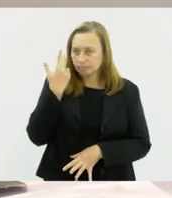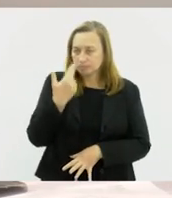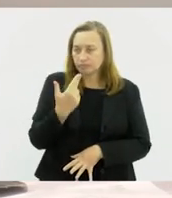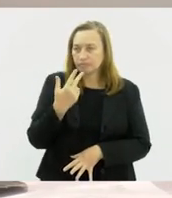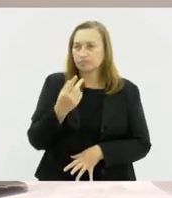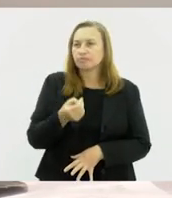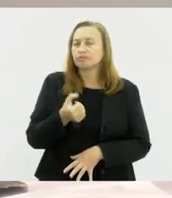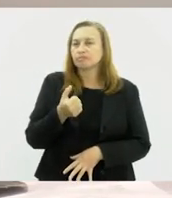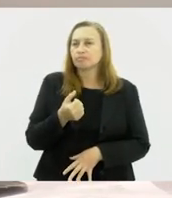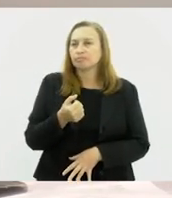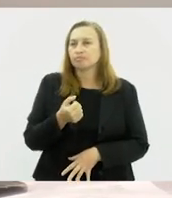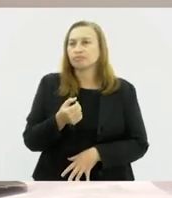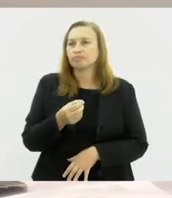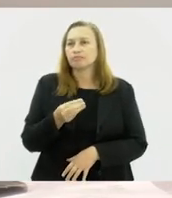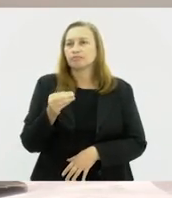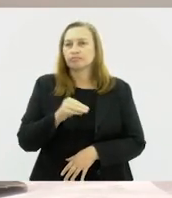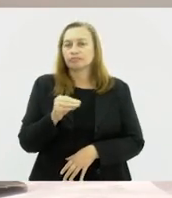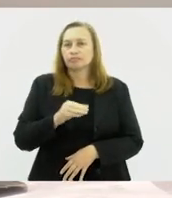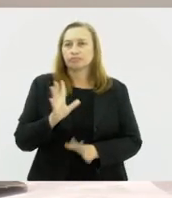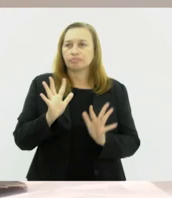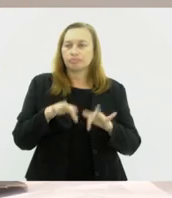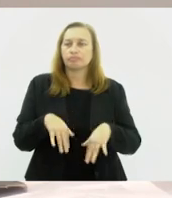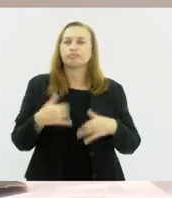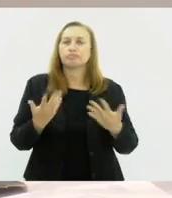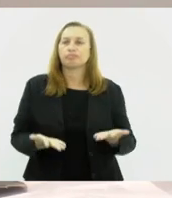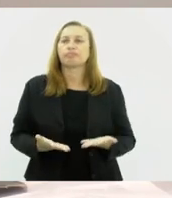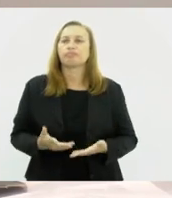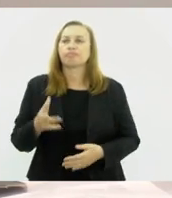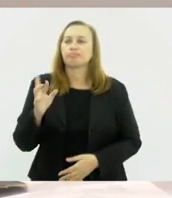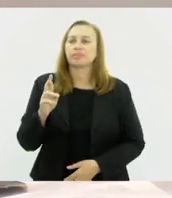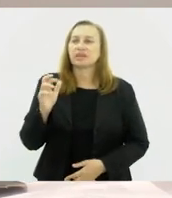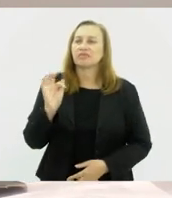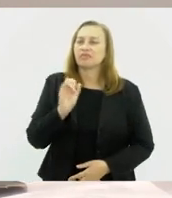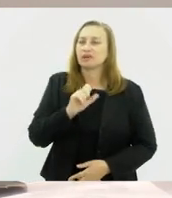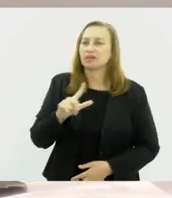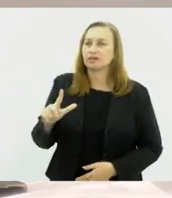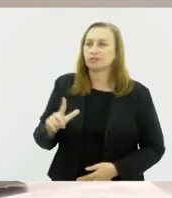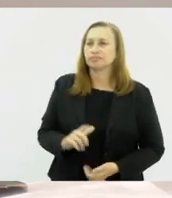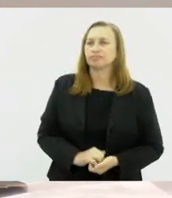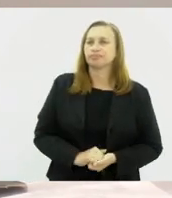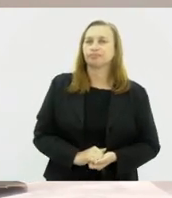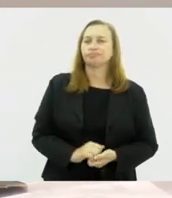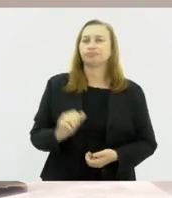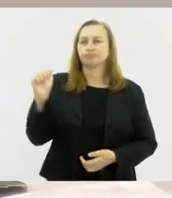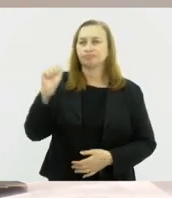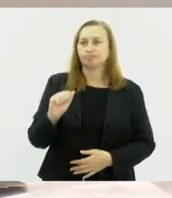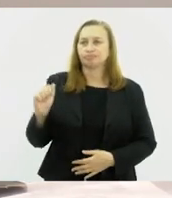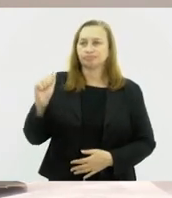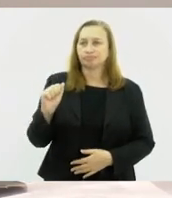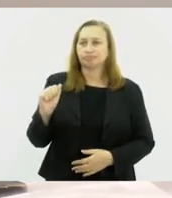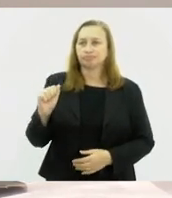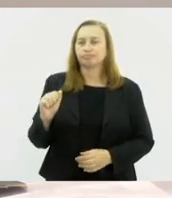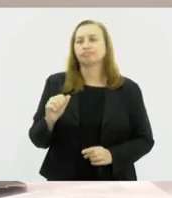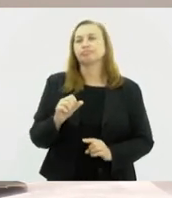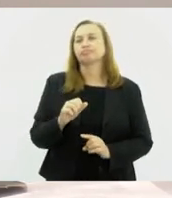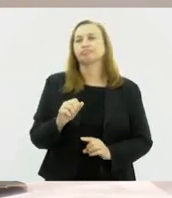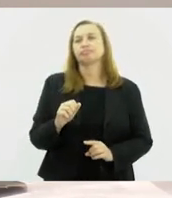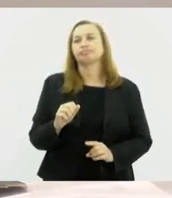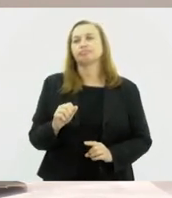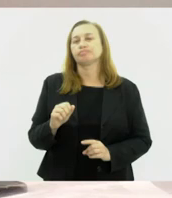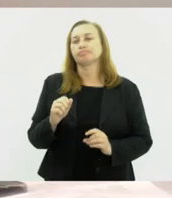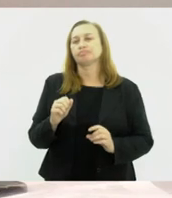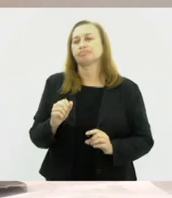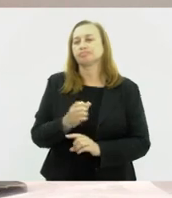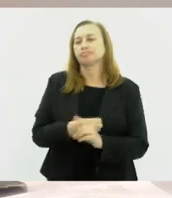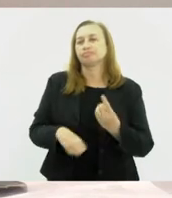minutos para para completar Então chamo Rafael Coelho da sociedade civil para para o seu